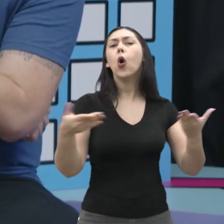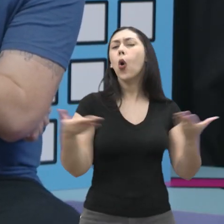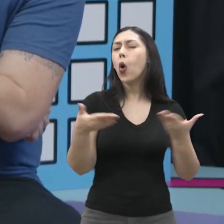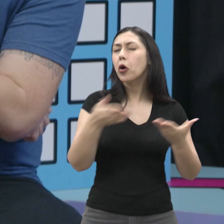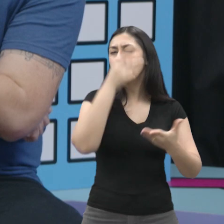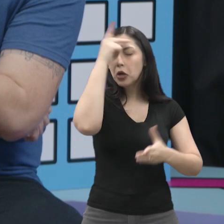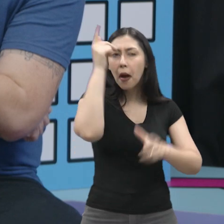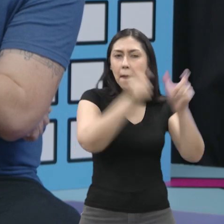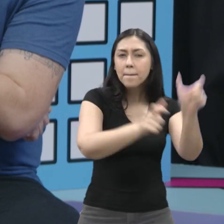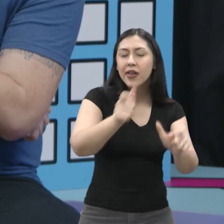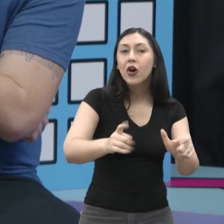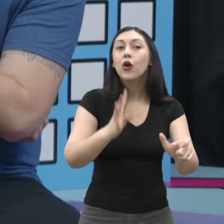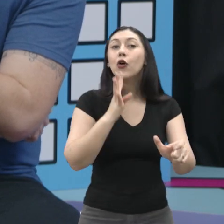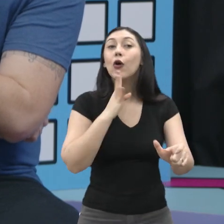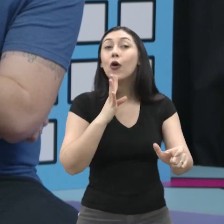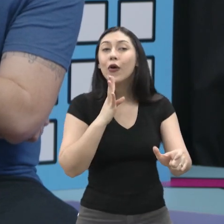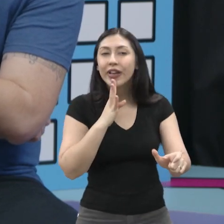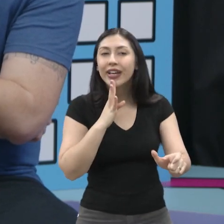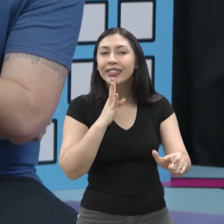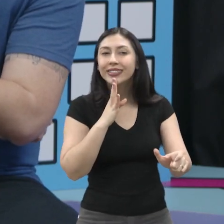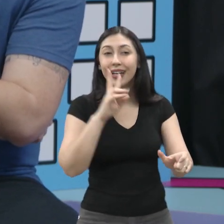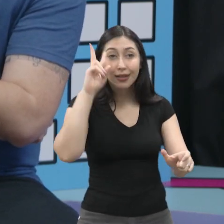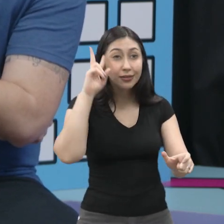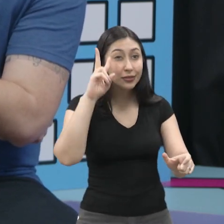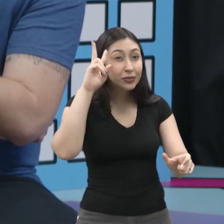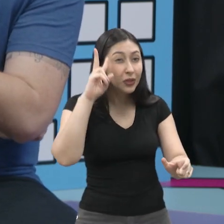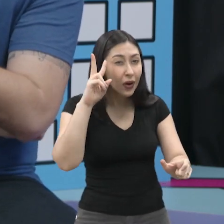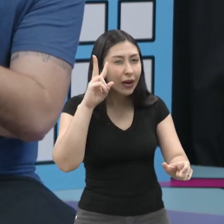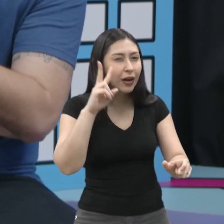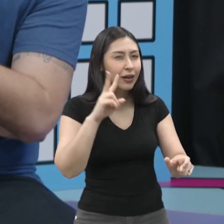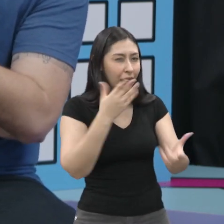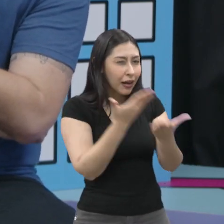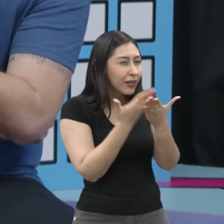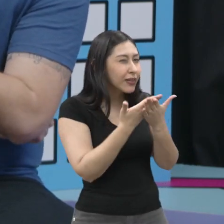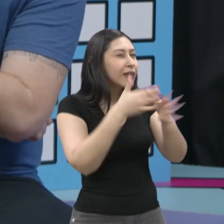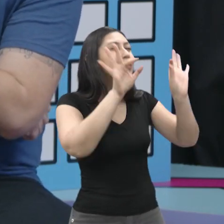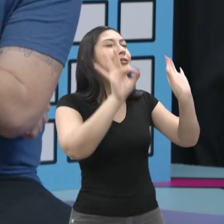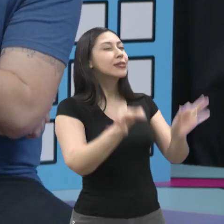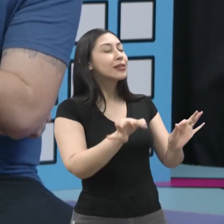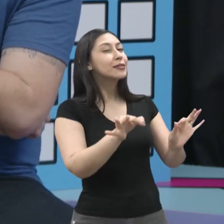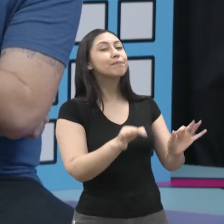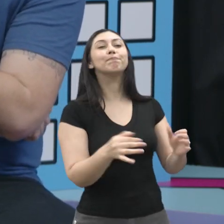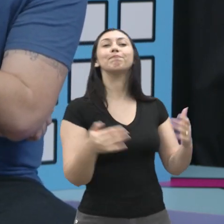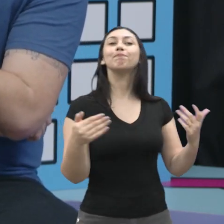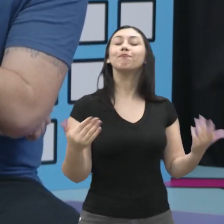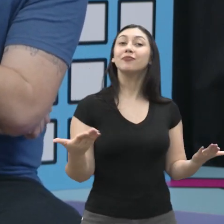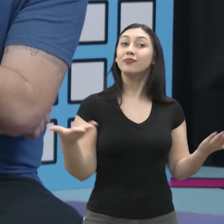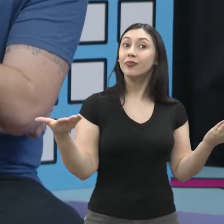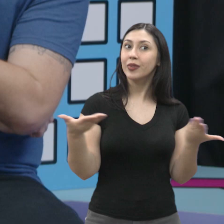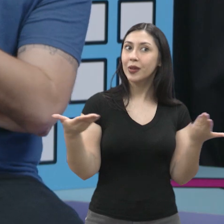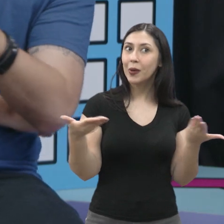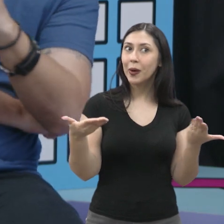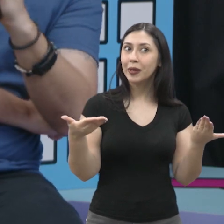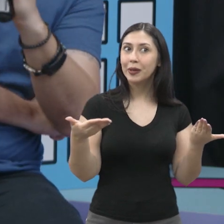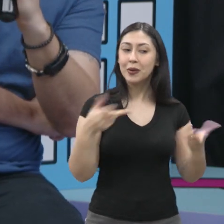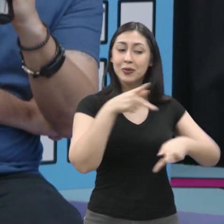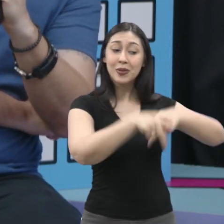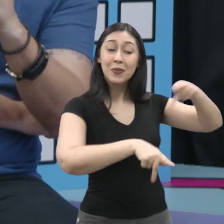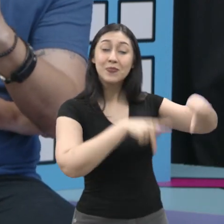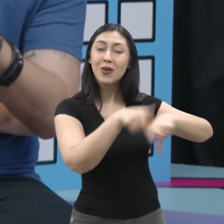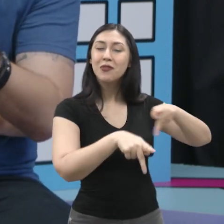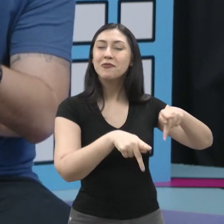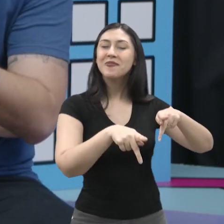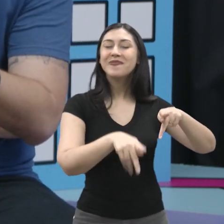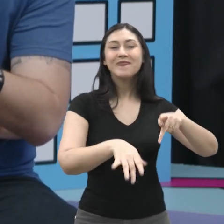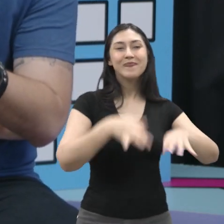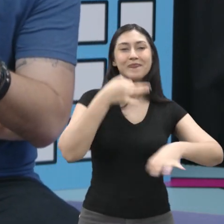galera ainda conhece? Será que todo mundo ainda tá com isso aí na ponta da língua? Estudou direitinho lá na escola? Bom, vamos trazer mais vozes